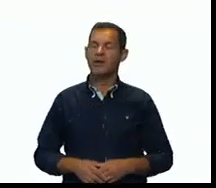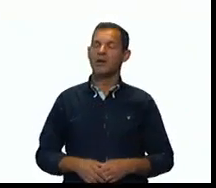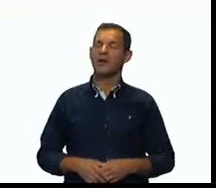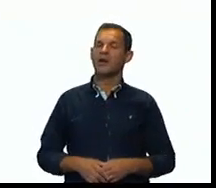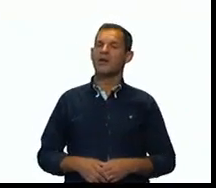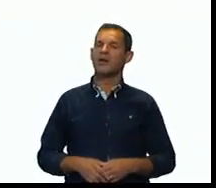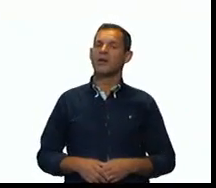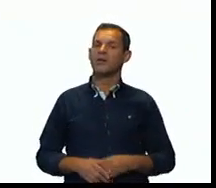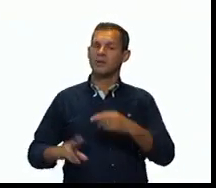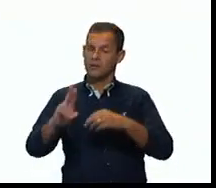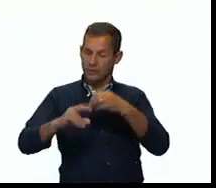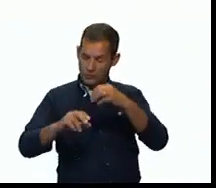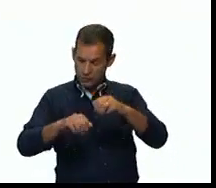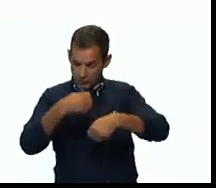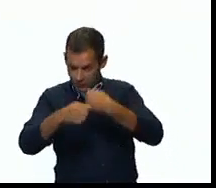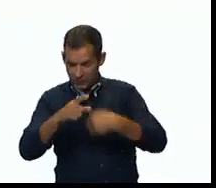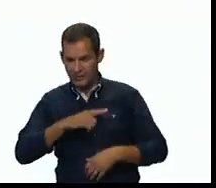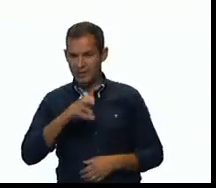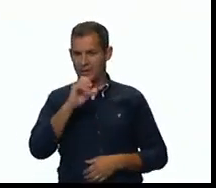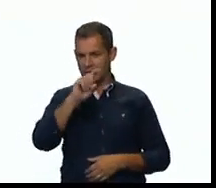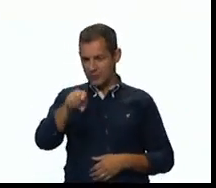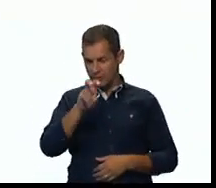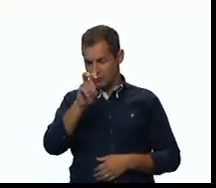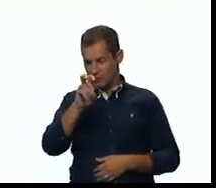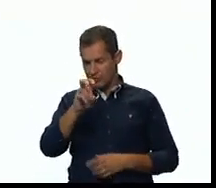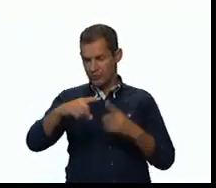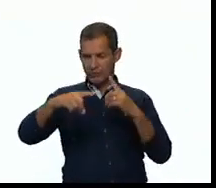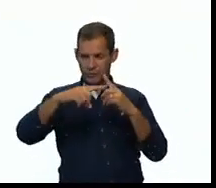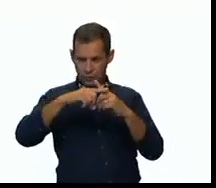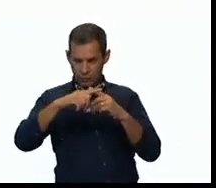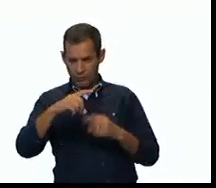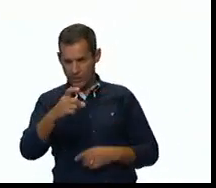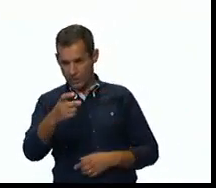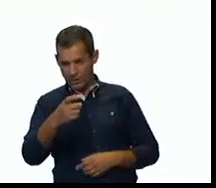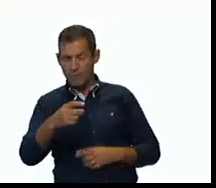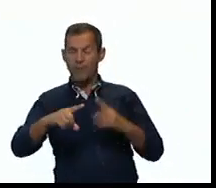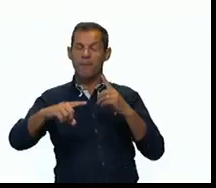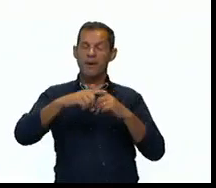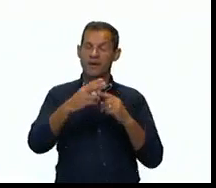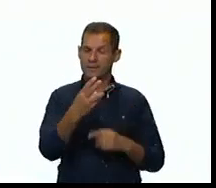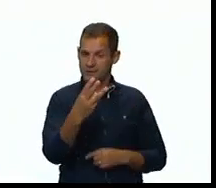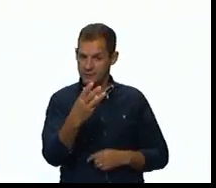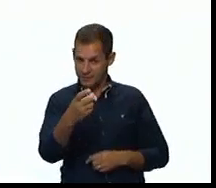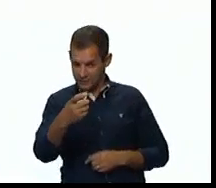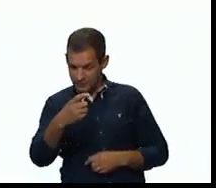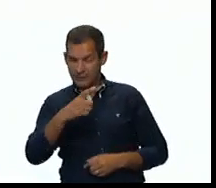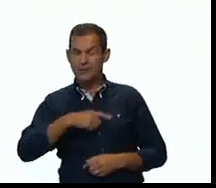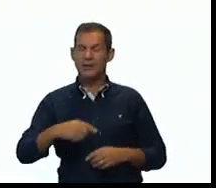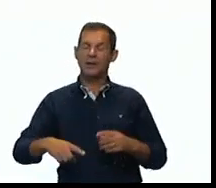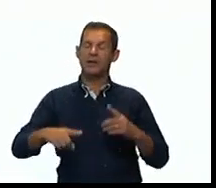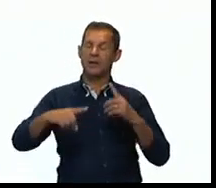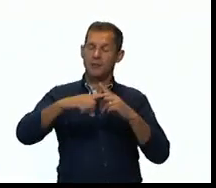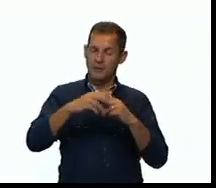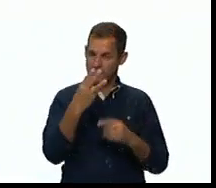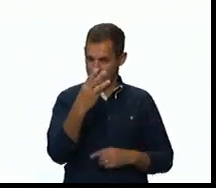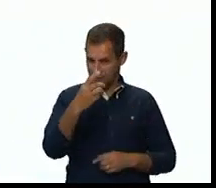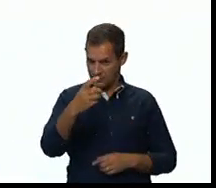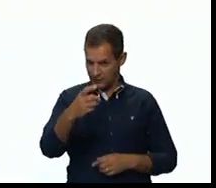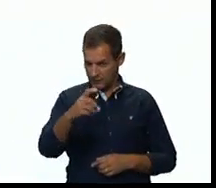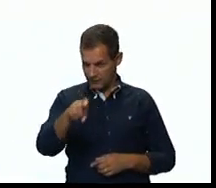vamos ter mais 0,5x com mais 3x, nós vamos ter mais